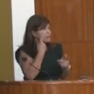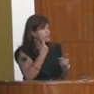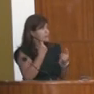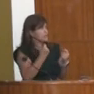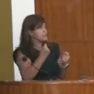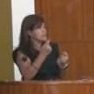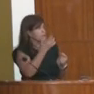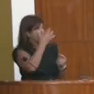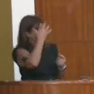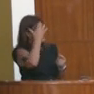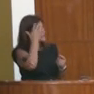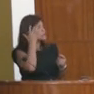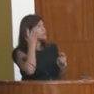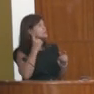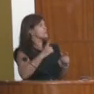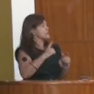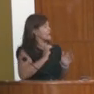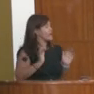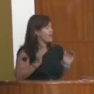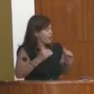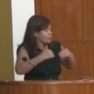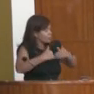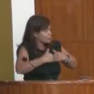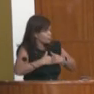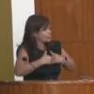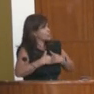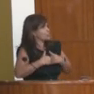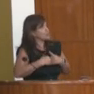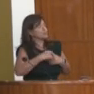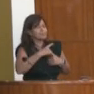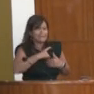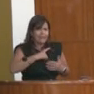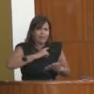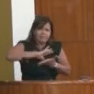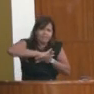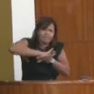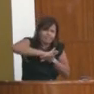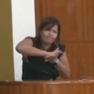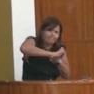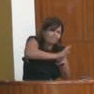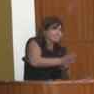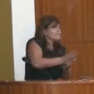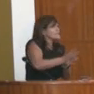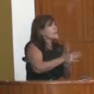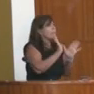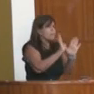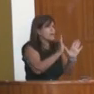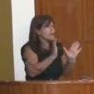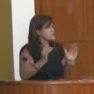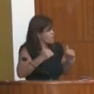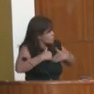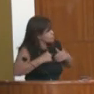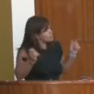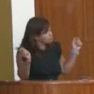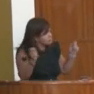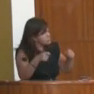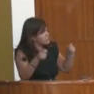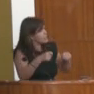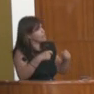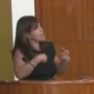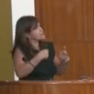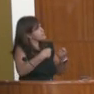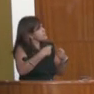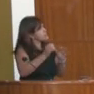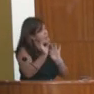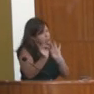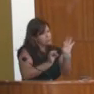com níveis de autismo ainda muito discriminados, porém são muito capazes. Como criar o